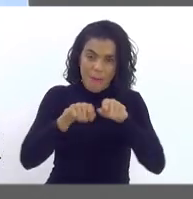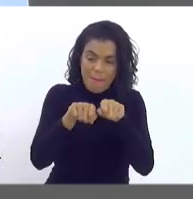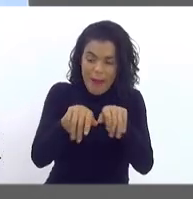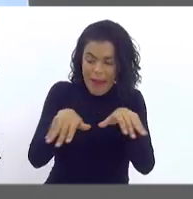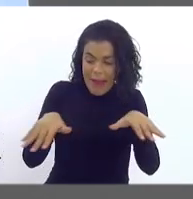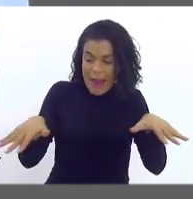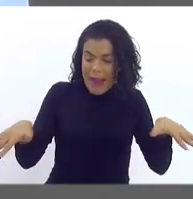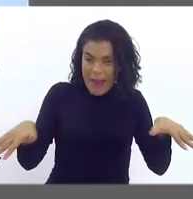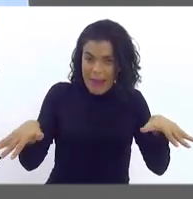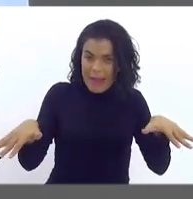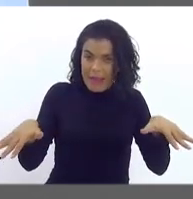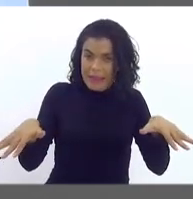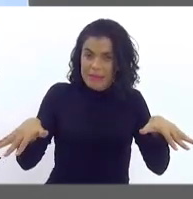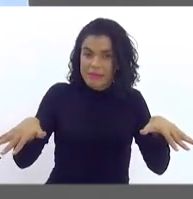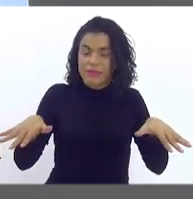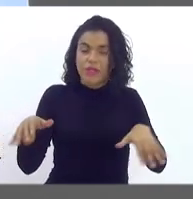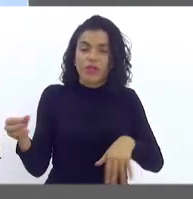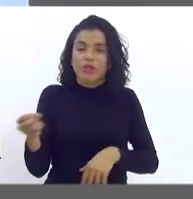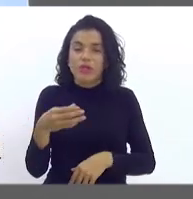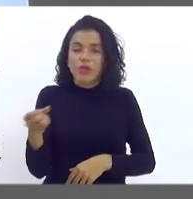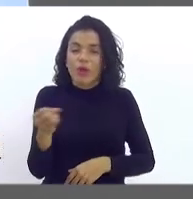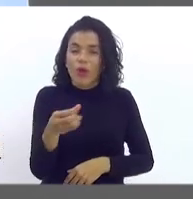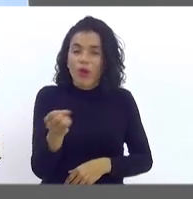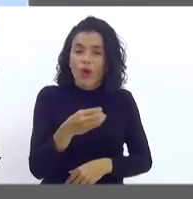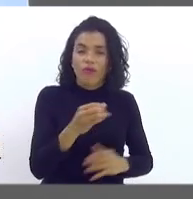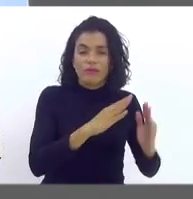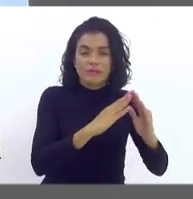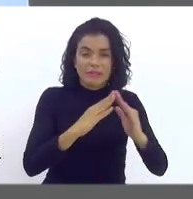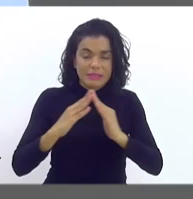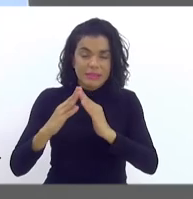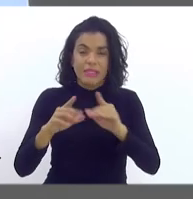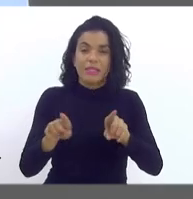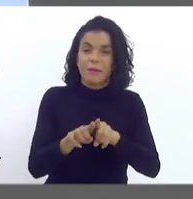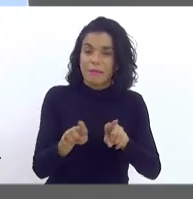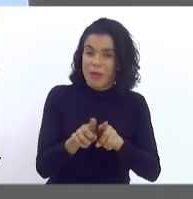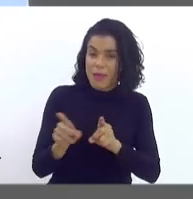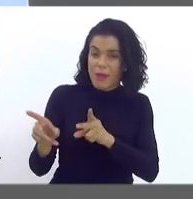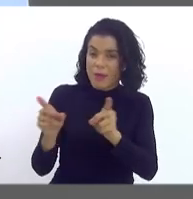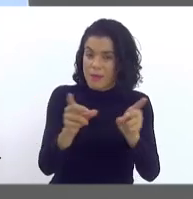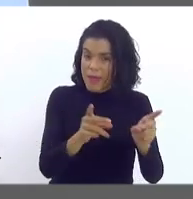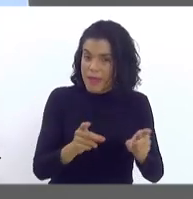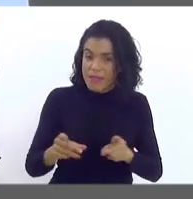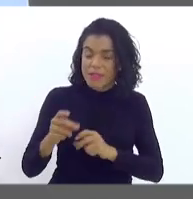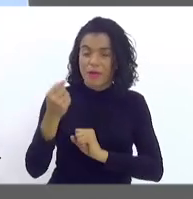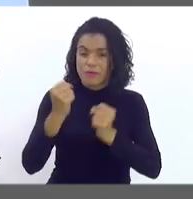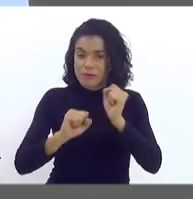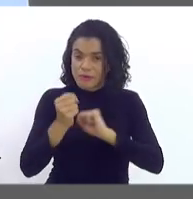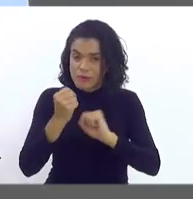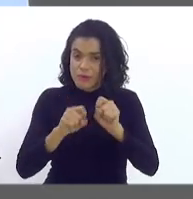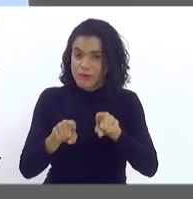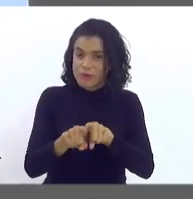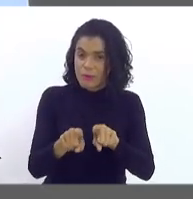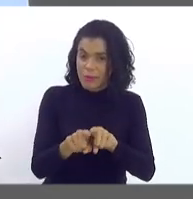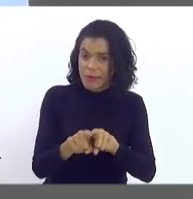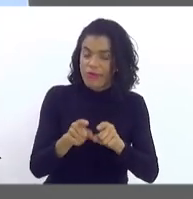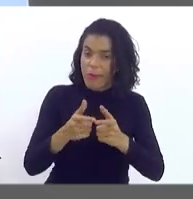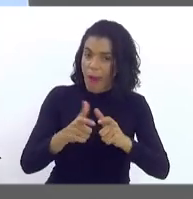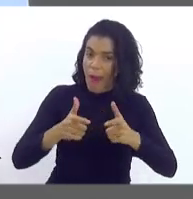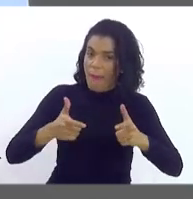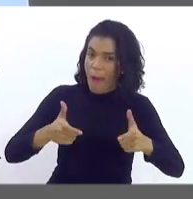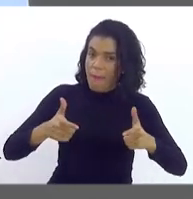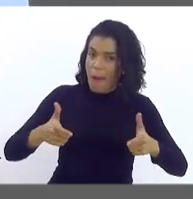né? Tanto em crescimento em novas residências, como também o mercado comercial, industrial,